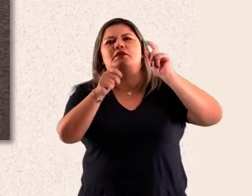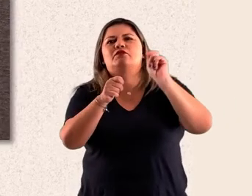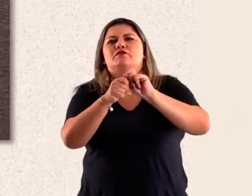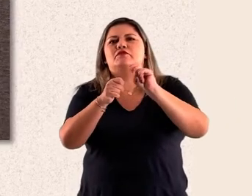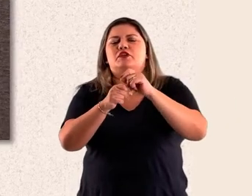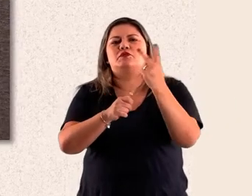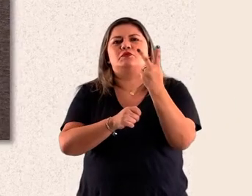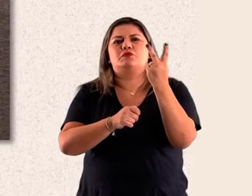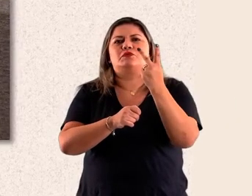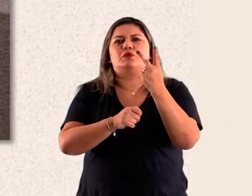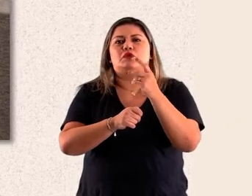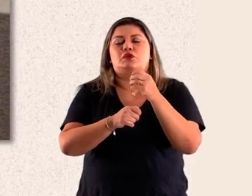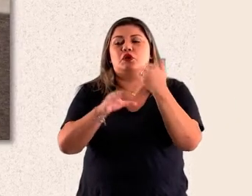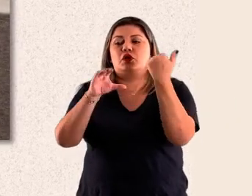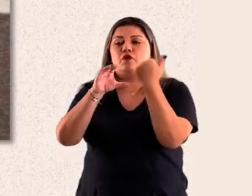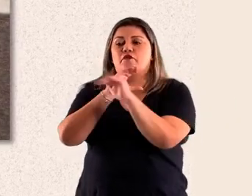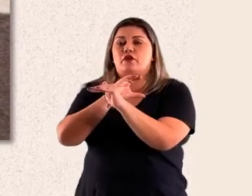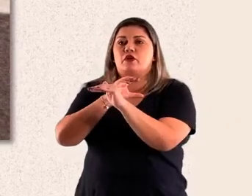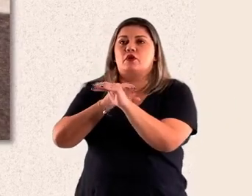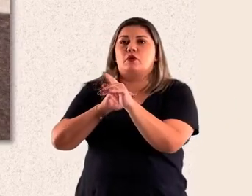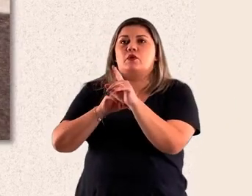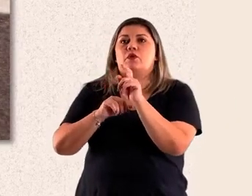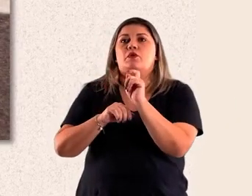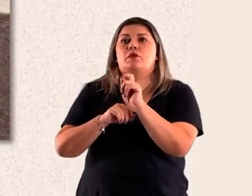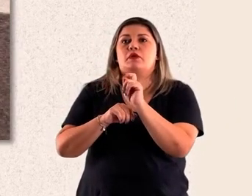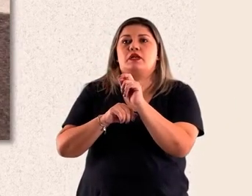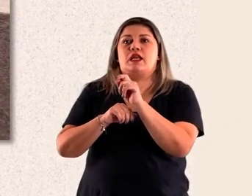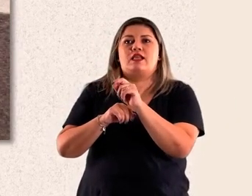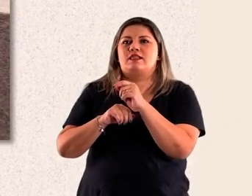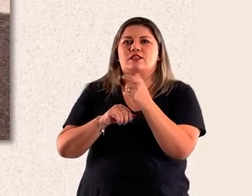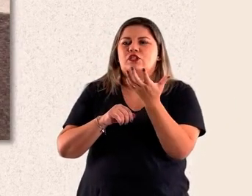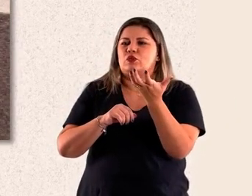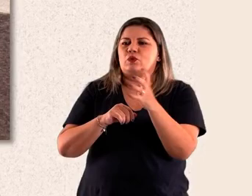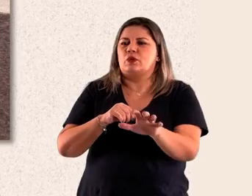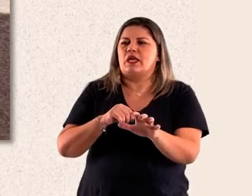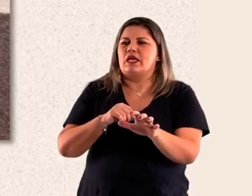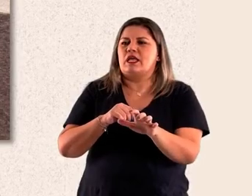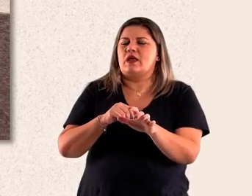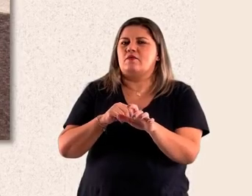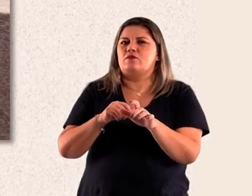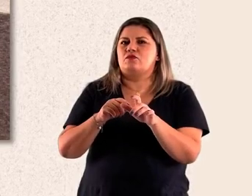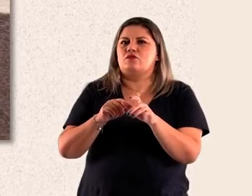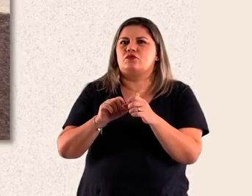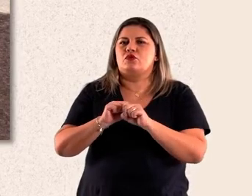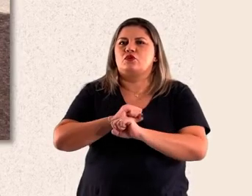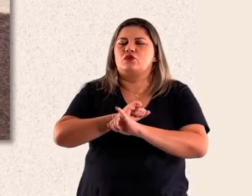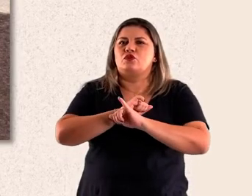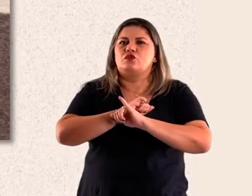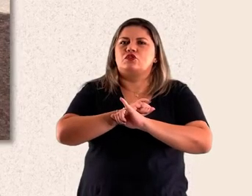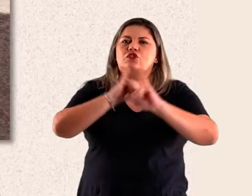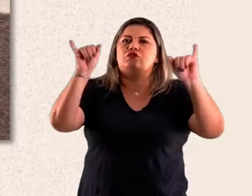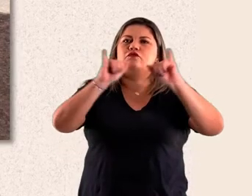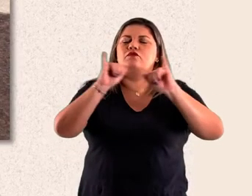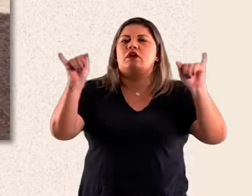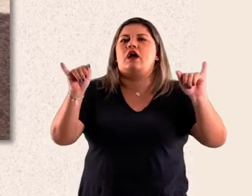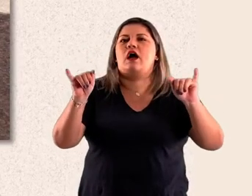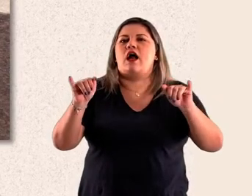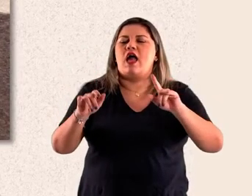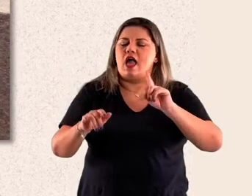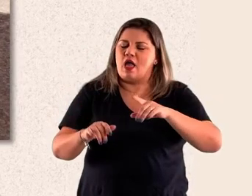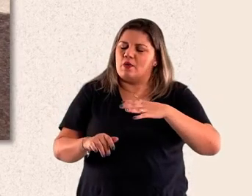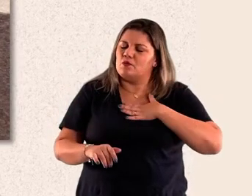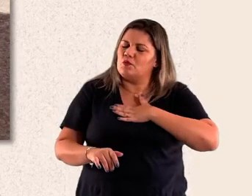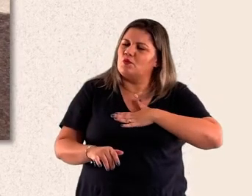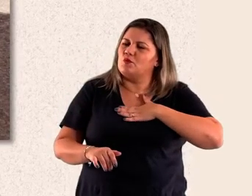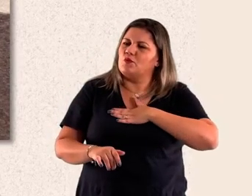dois né eu mando isso em PDF A você que nós decidimos pela pela não publicação e agradeço imensamente Mais Uma Vez É uma honra